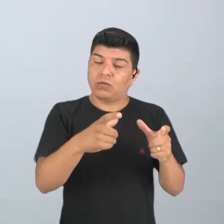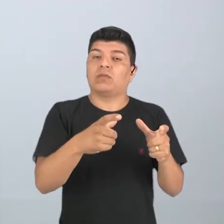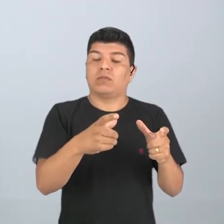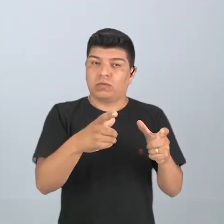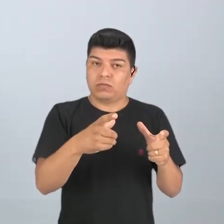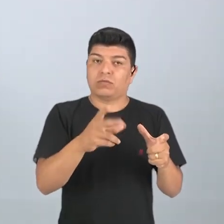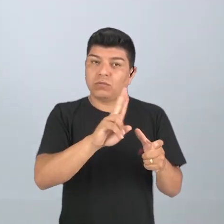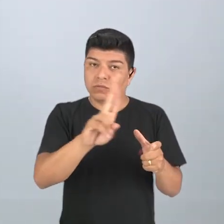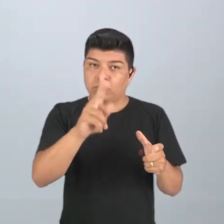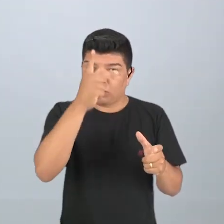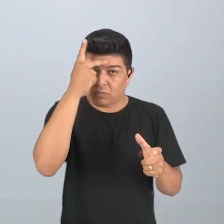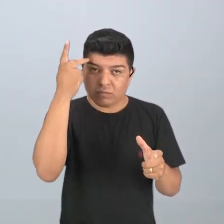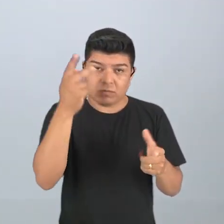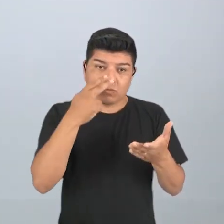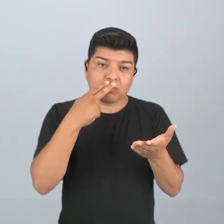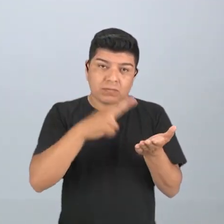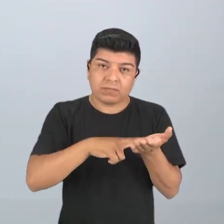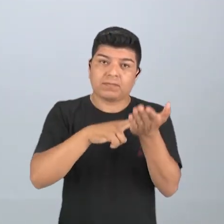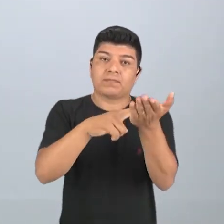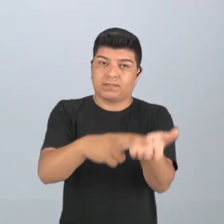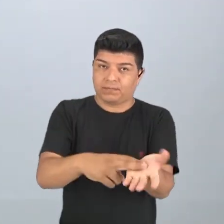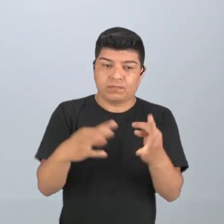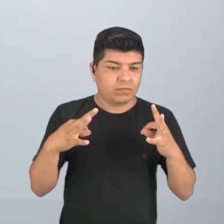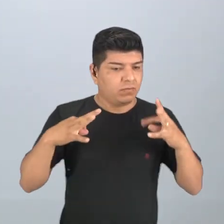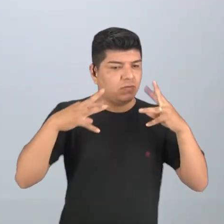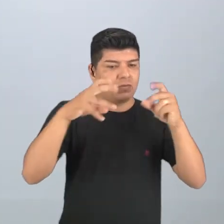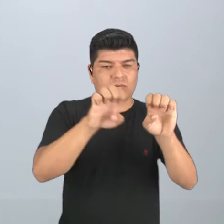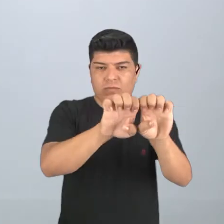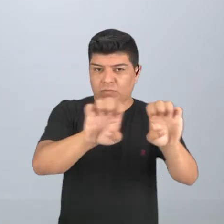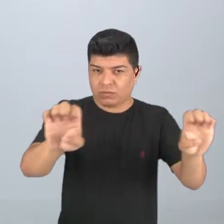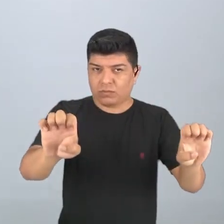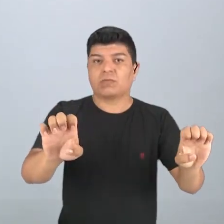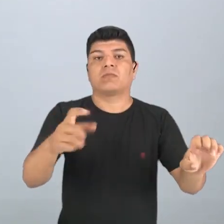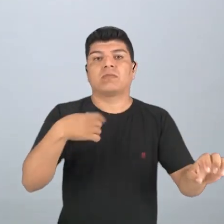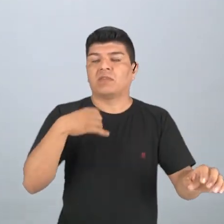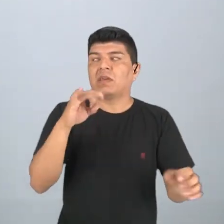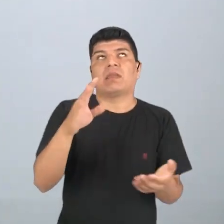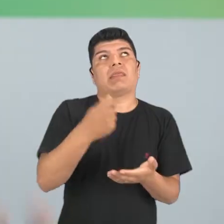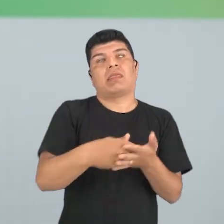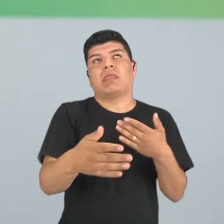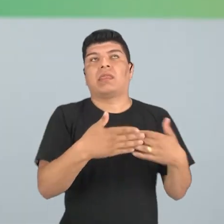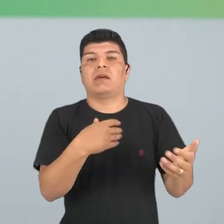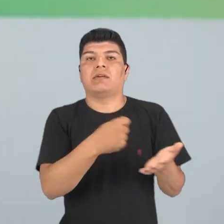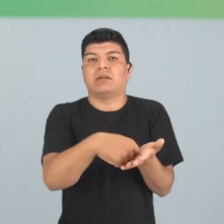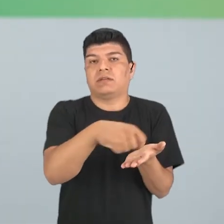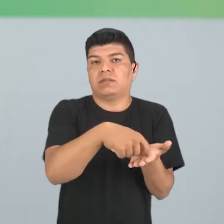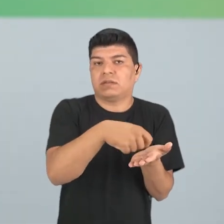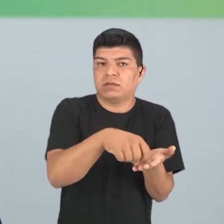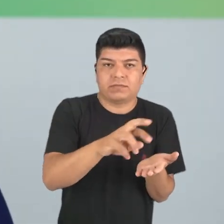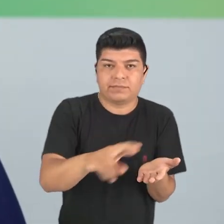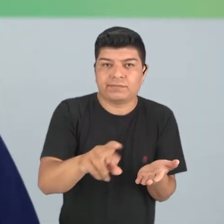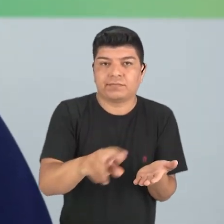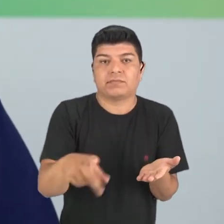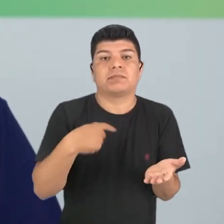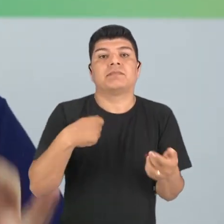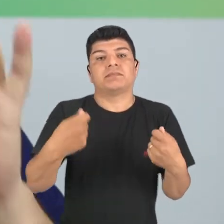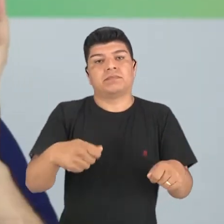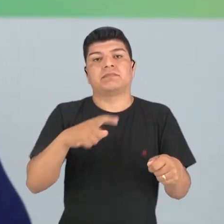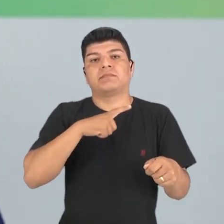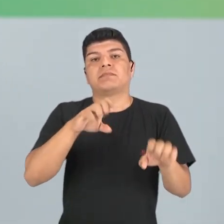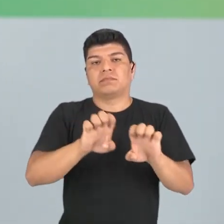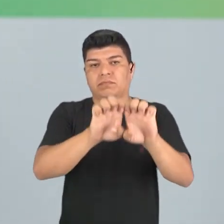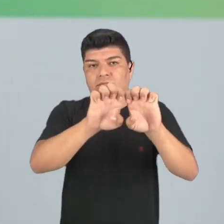né? O nome da pessoa que você está enviando a carta. Tem toda uma estrutura. Não é você escrever qualquer coisa, está escrito. Tem uma